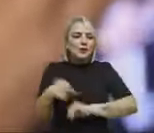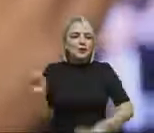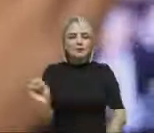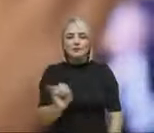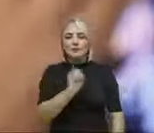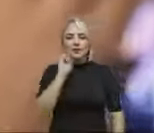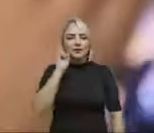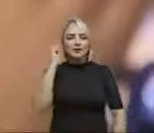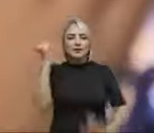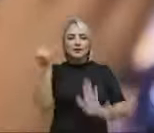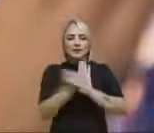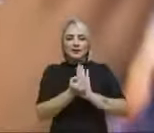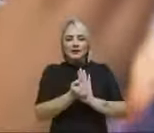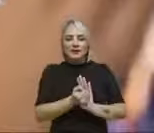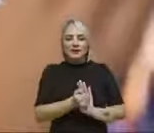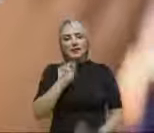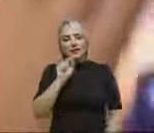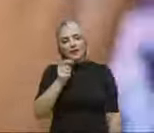quero dizer